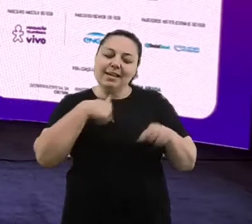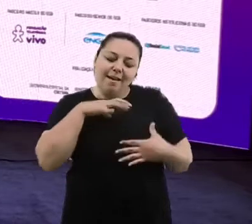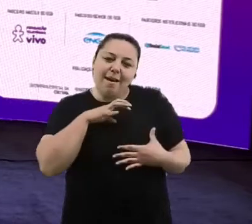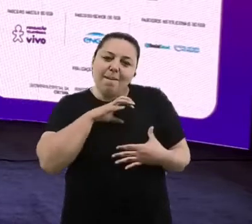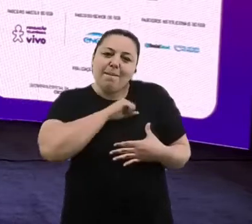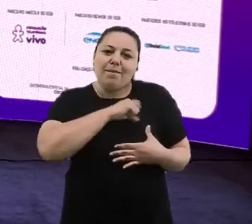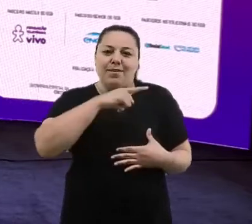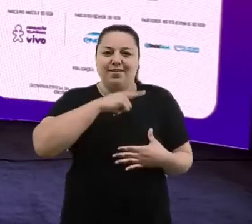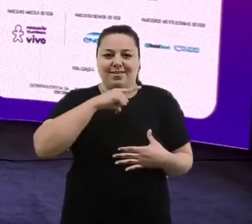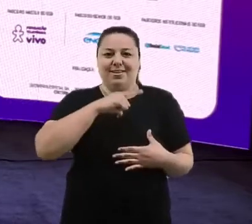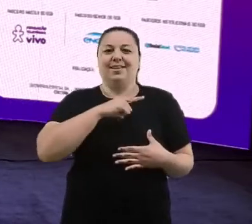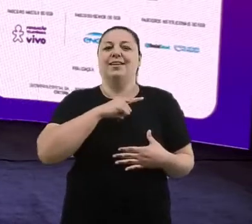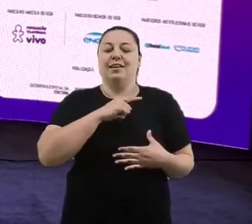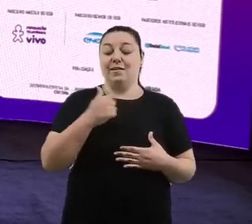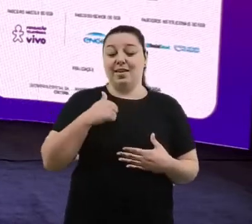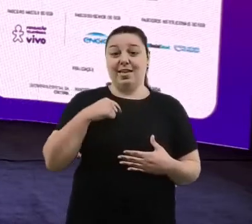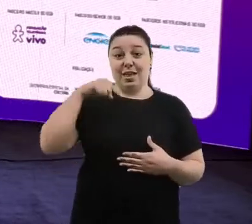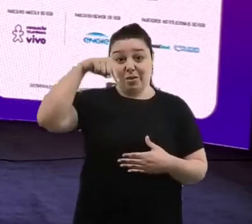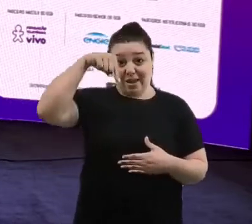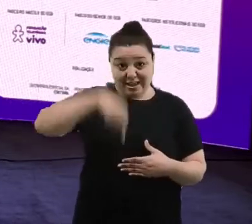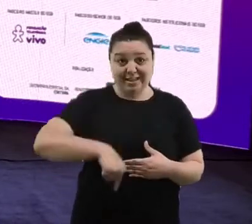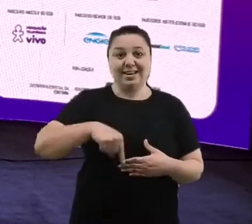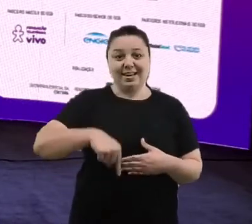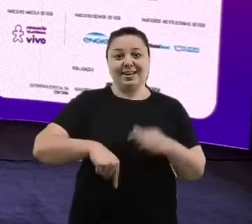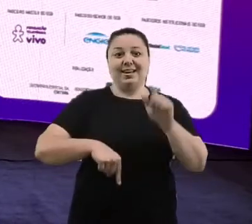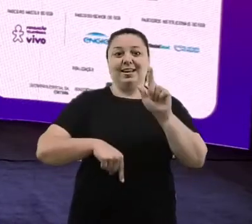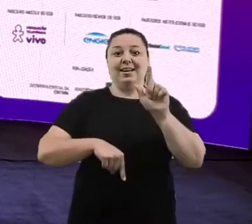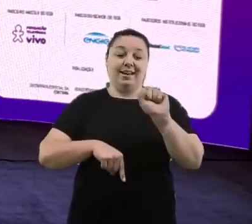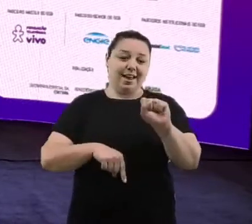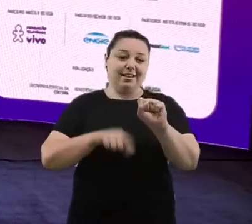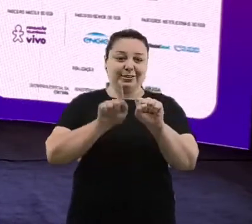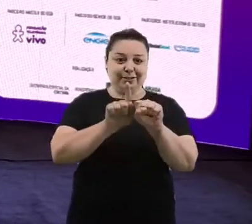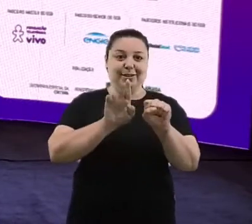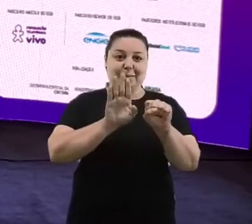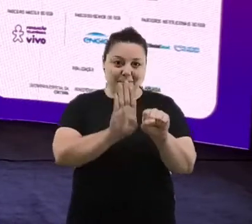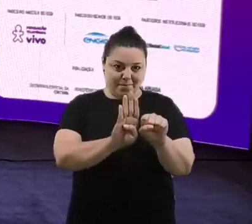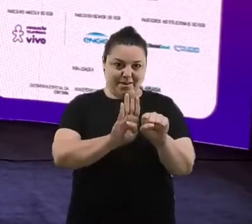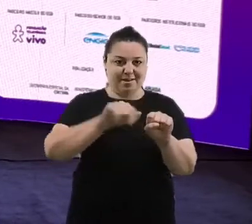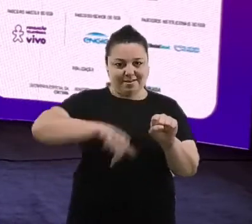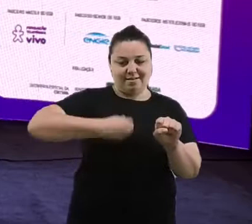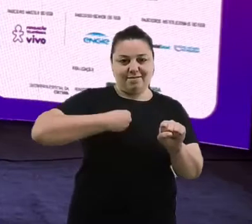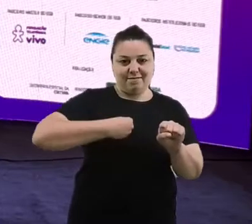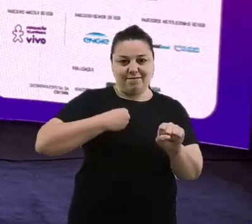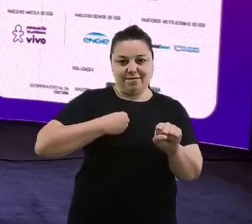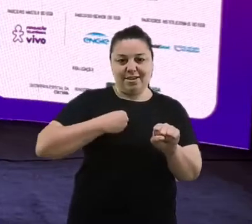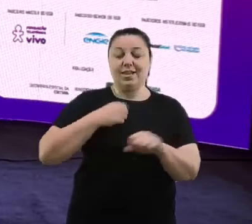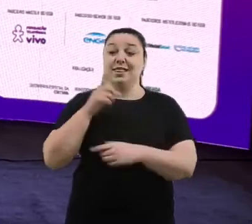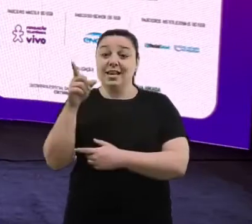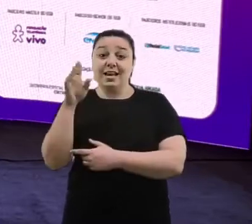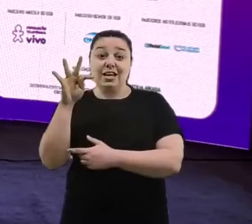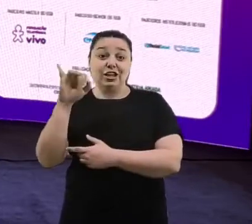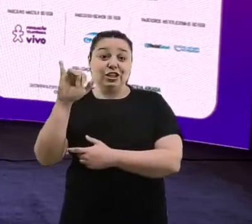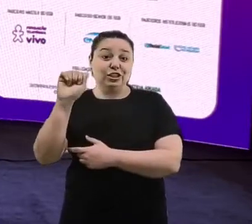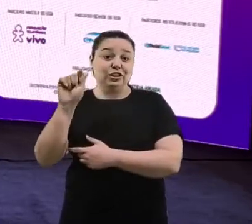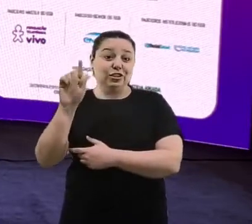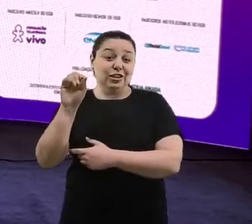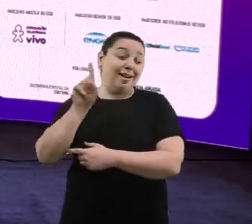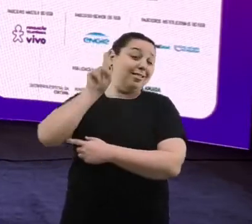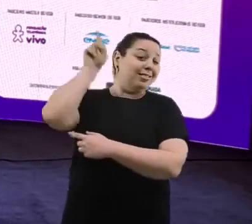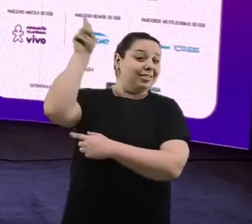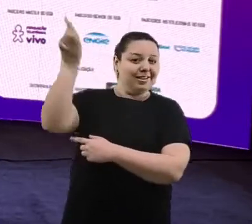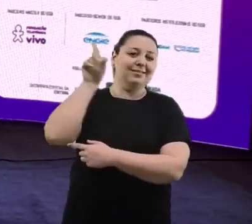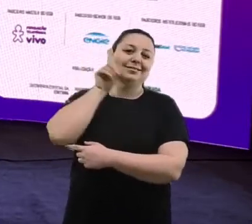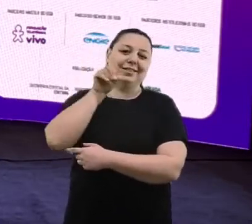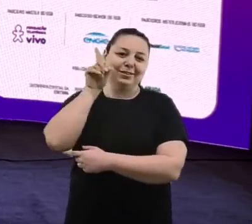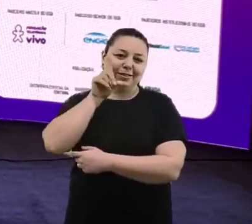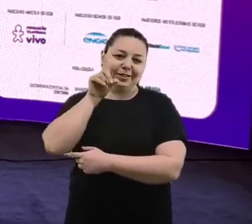Thiago está lá em São Francisco, né, conosco pelo Zoom. E tem uma paixão muito grande, um propósito muito